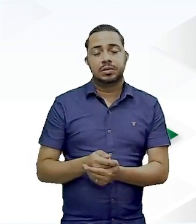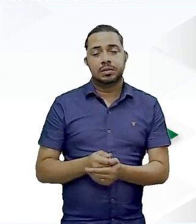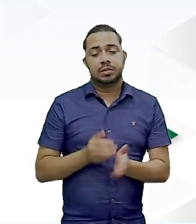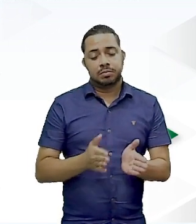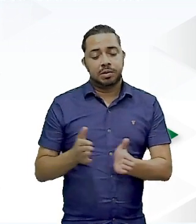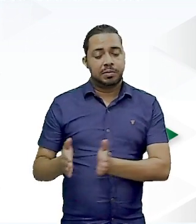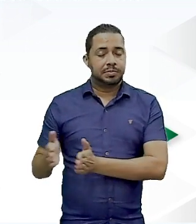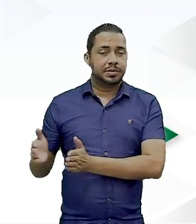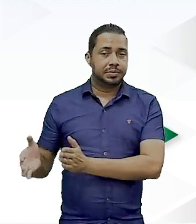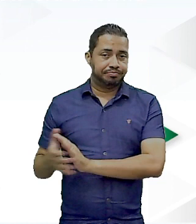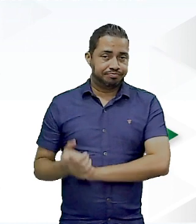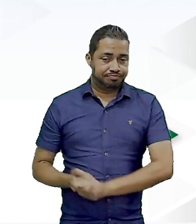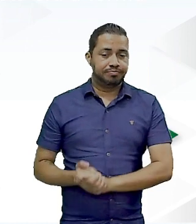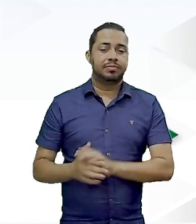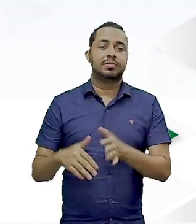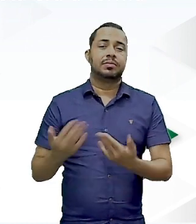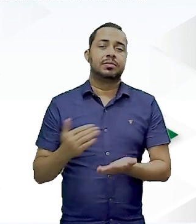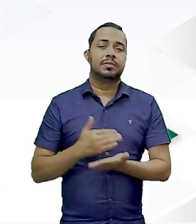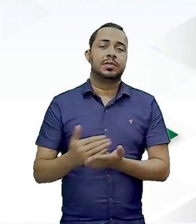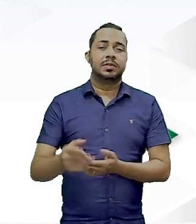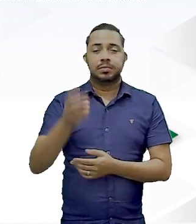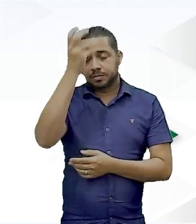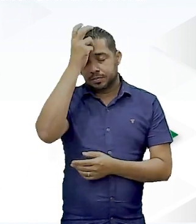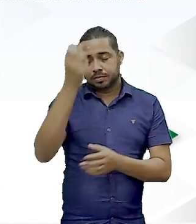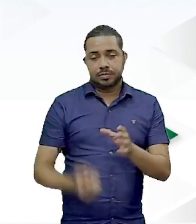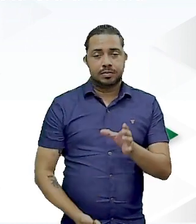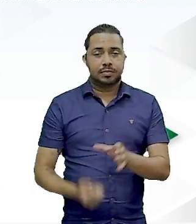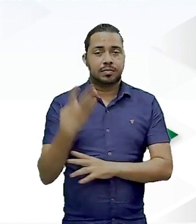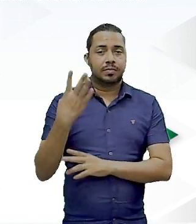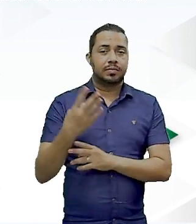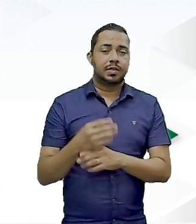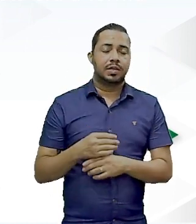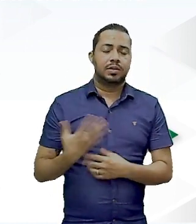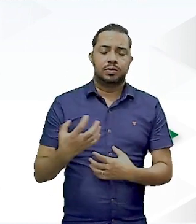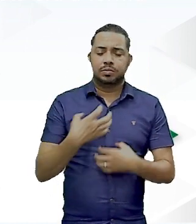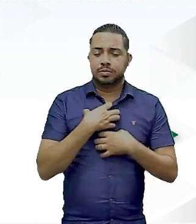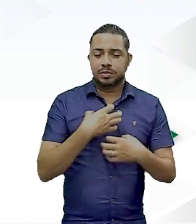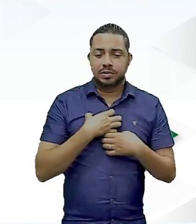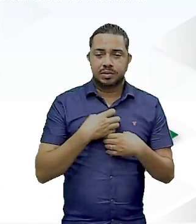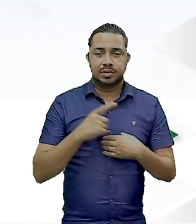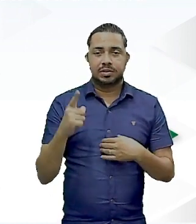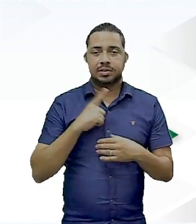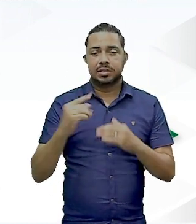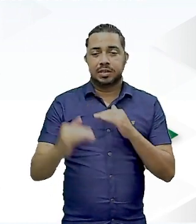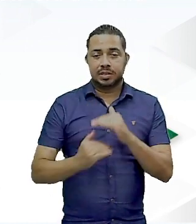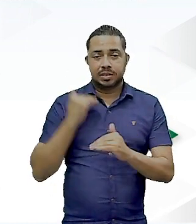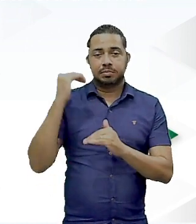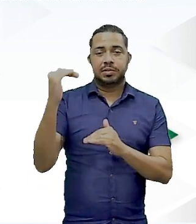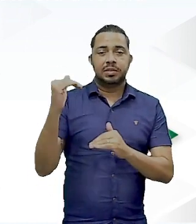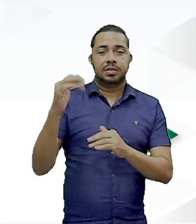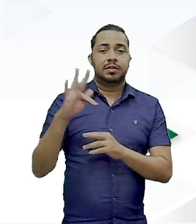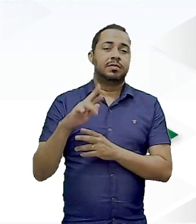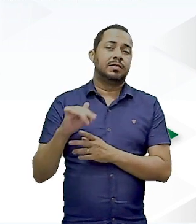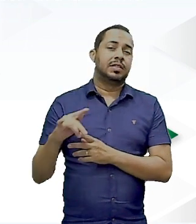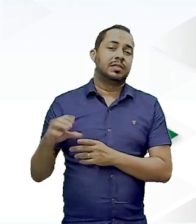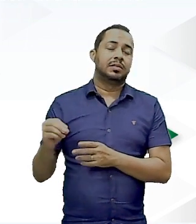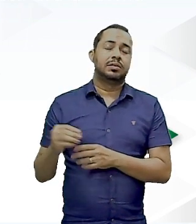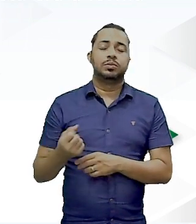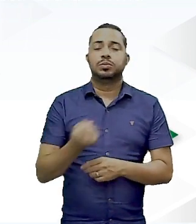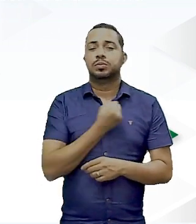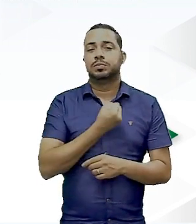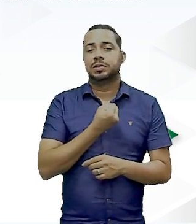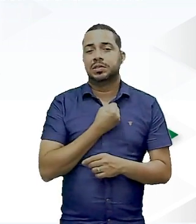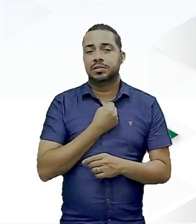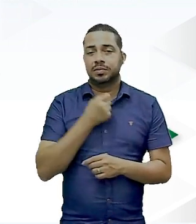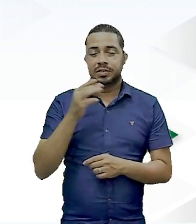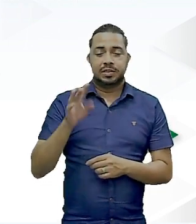proporcionalmente. Bom, a partir disso, os egípcios criaram o hábito de ter na parte superior da fração o numerador que